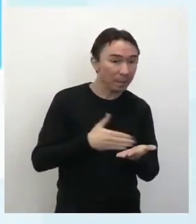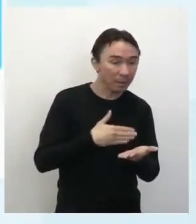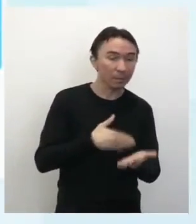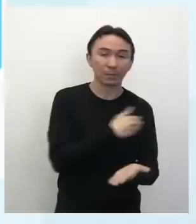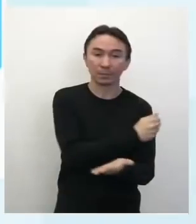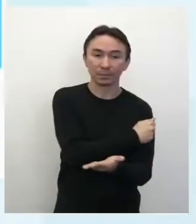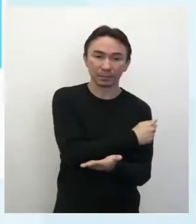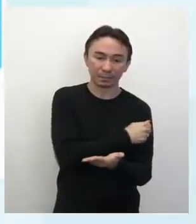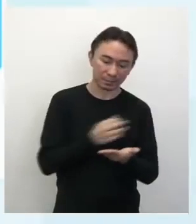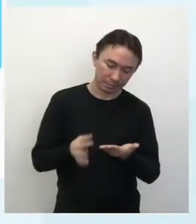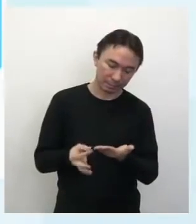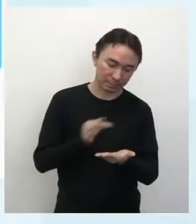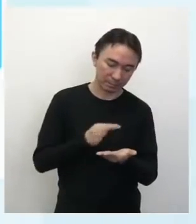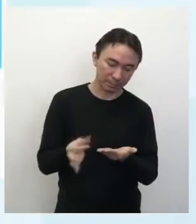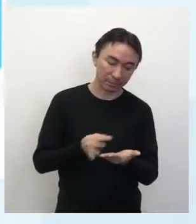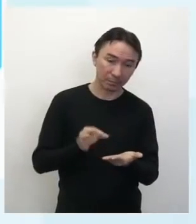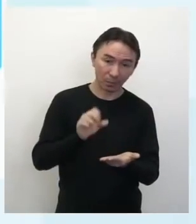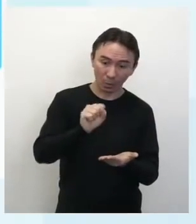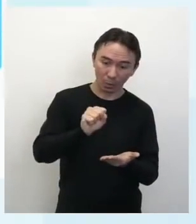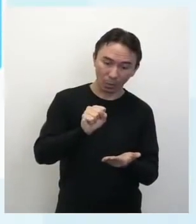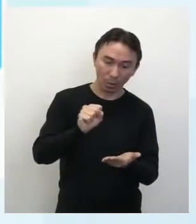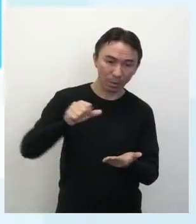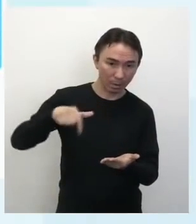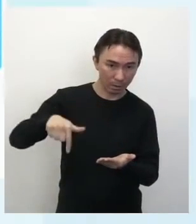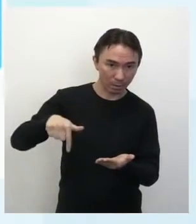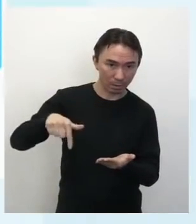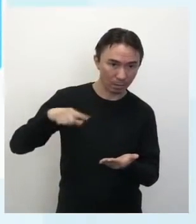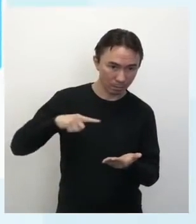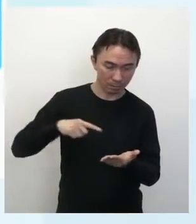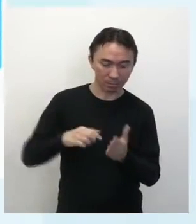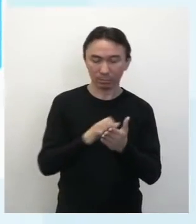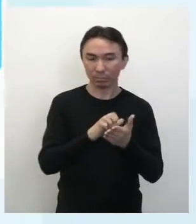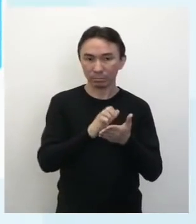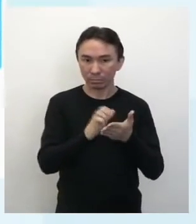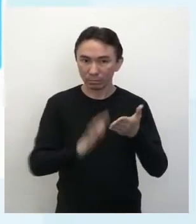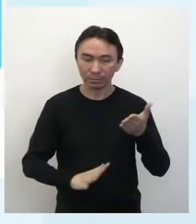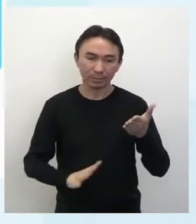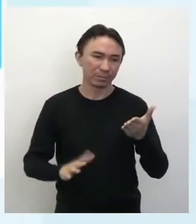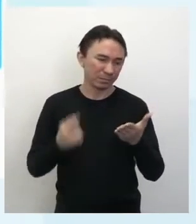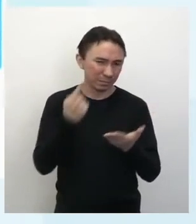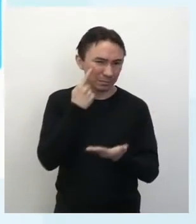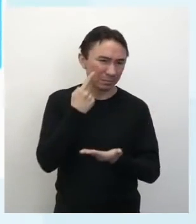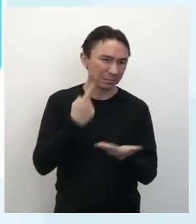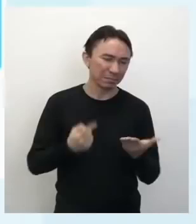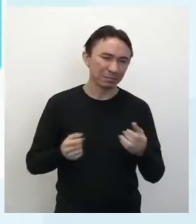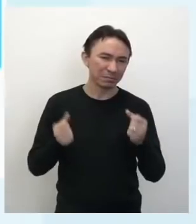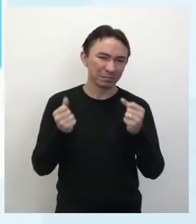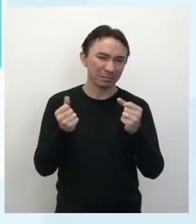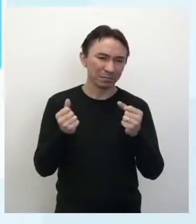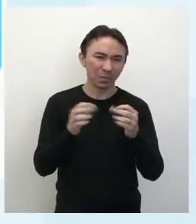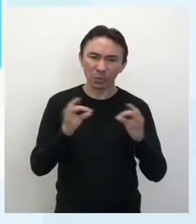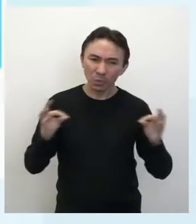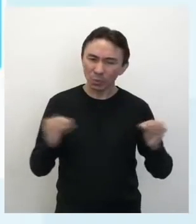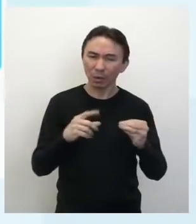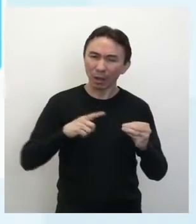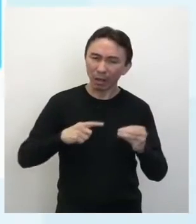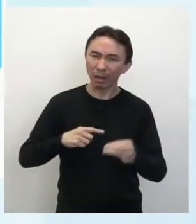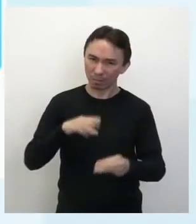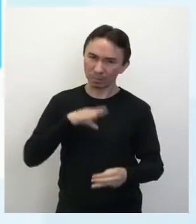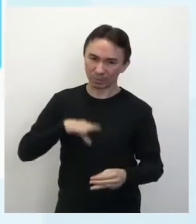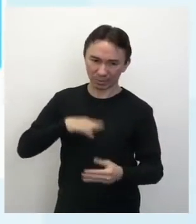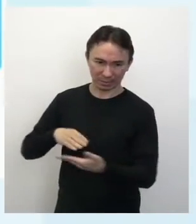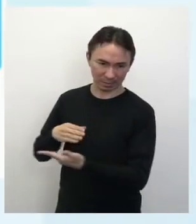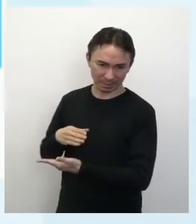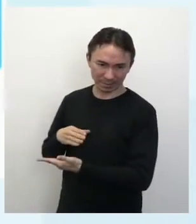página A87, tem esse exercício, né, que vai falar, né, tá tudo em português aqui, mas vamos deixar